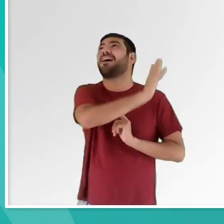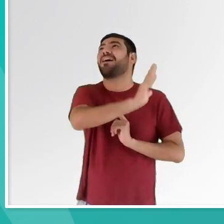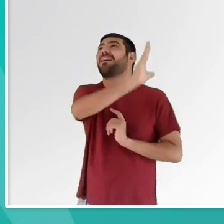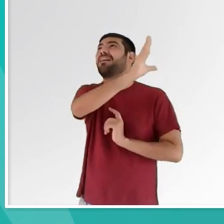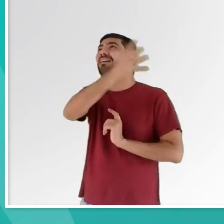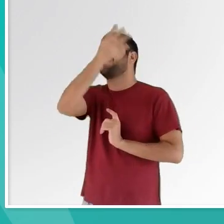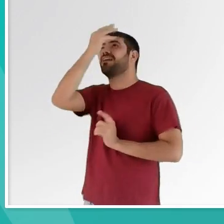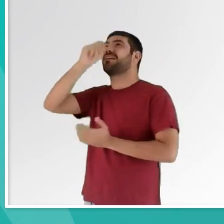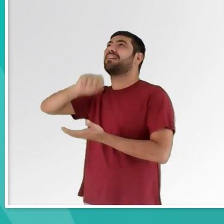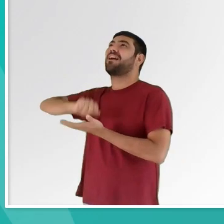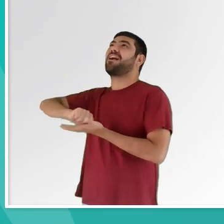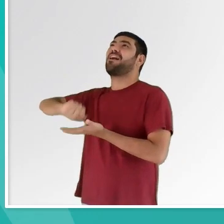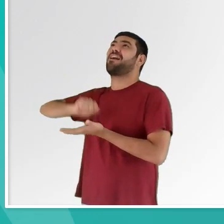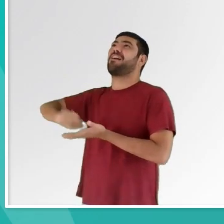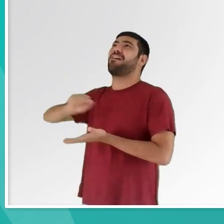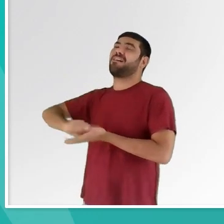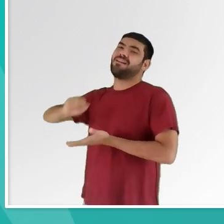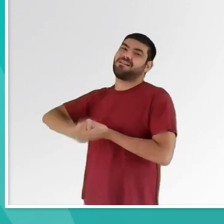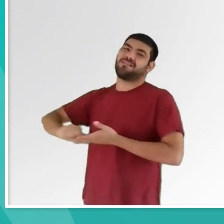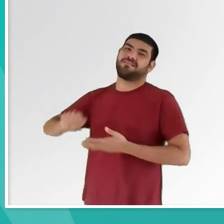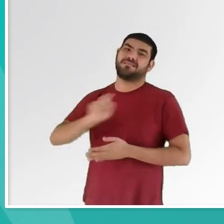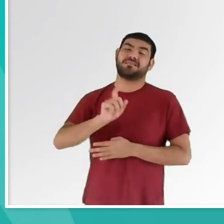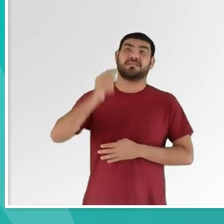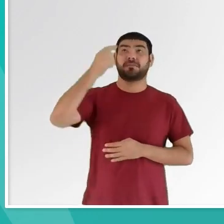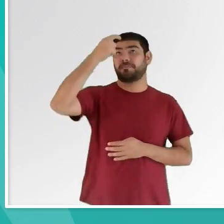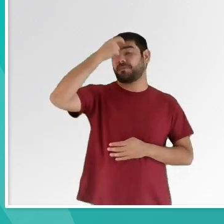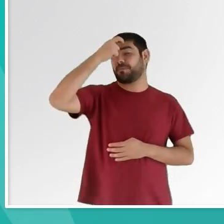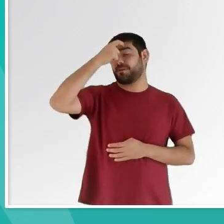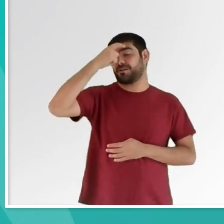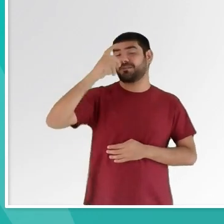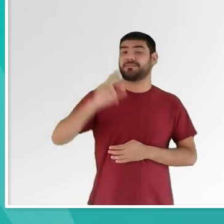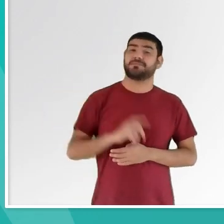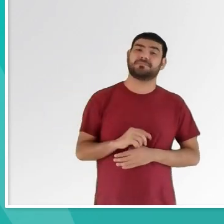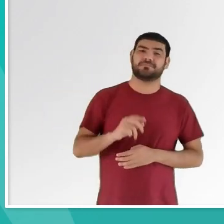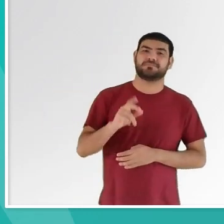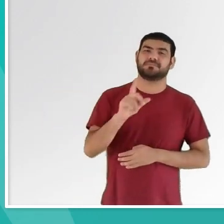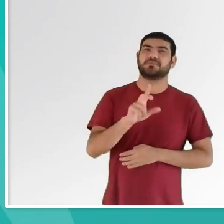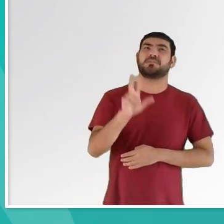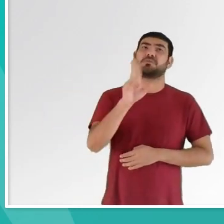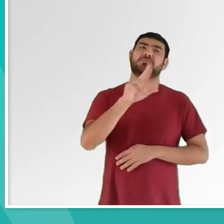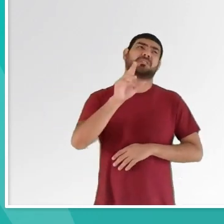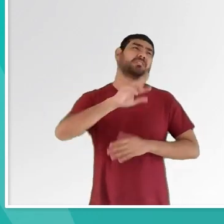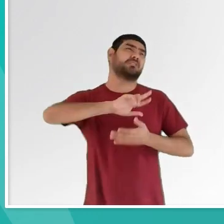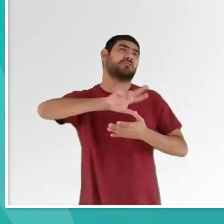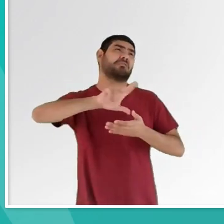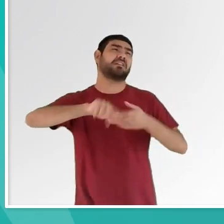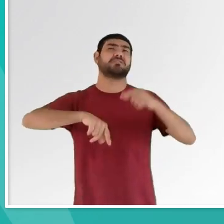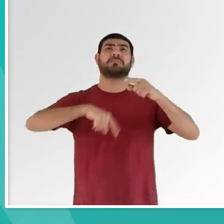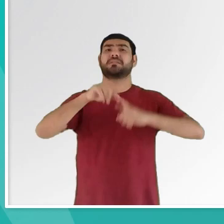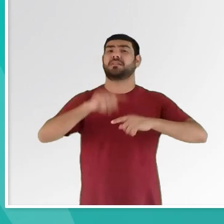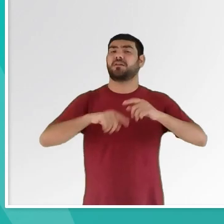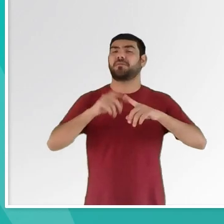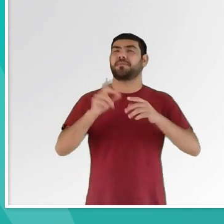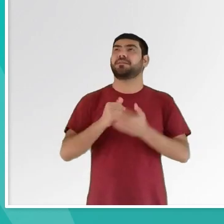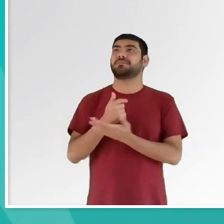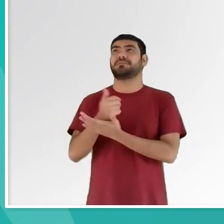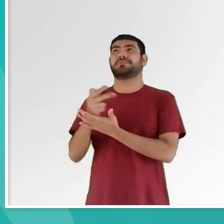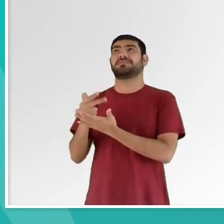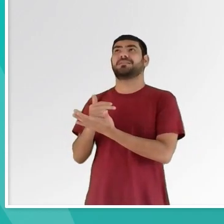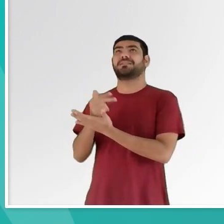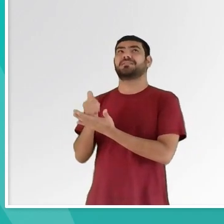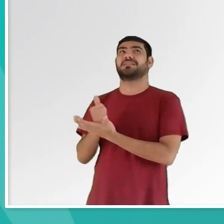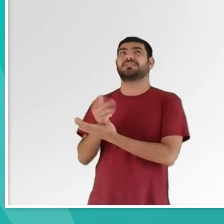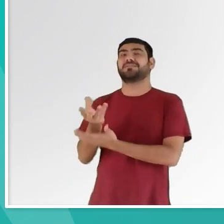né? Que é chamado de desenho de memória. Você vai utilizar diversos materiais. mas o seu desenho vai aquele que ficou na sua